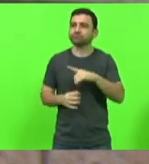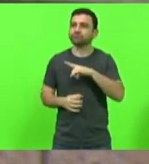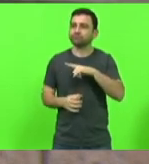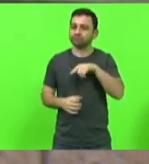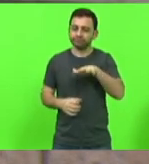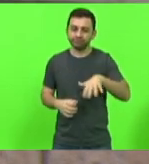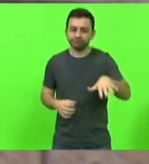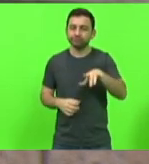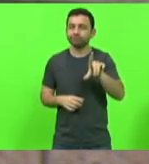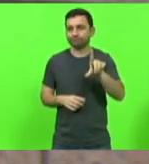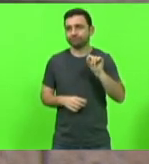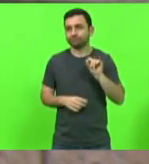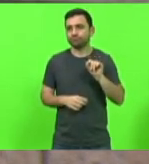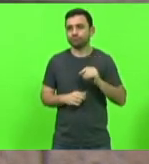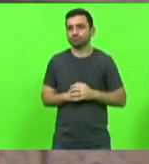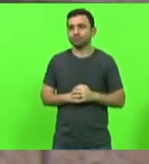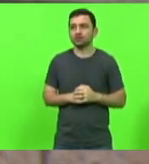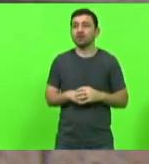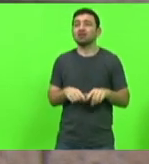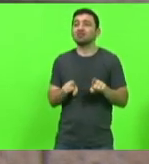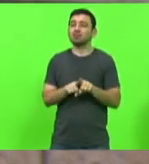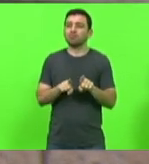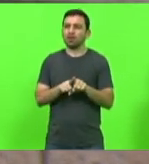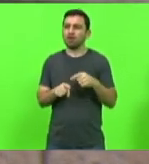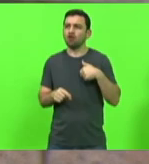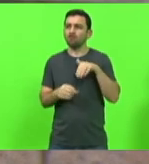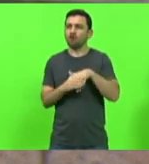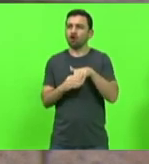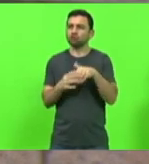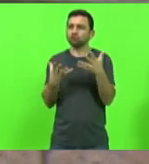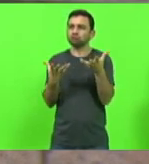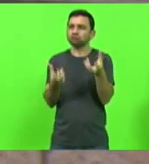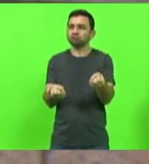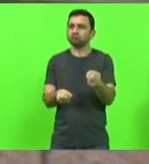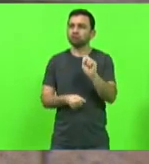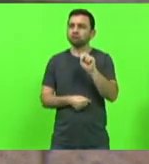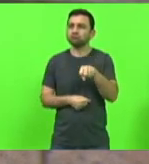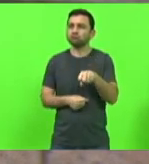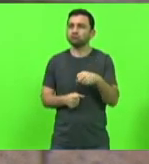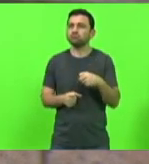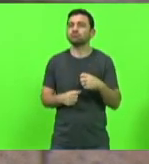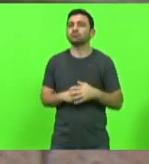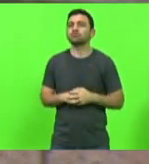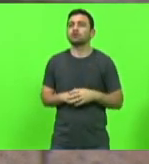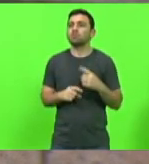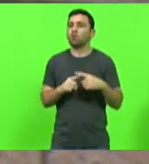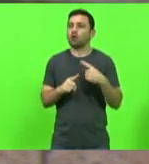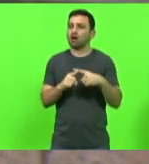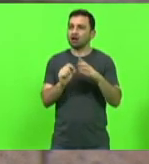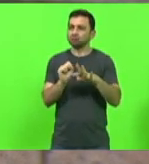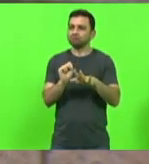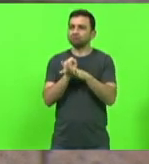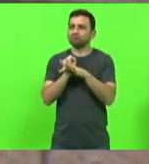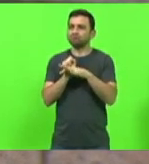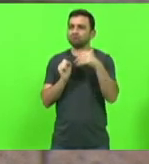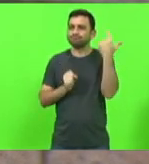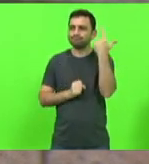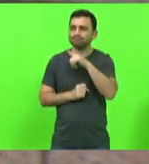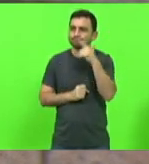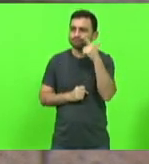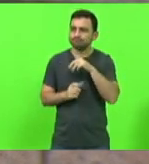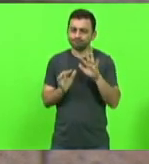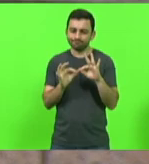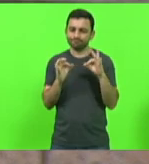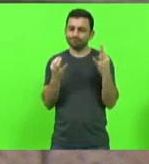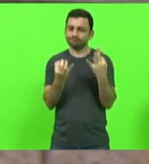opção. E, em segundo lugar, voto favorável, sim, exatamente por essa garantia, deputado Sopels, que a família